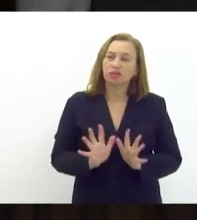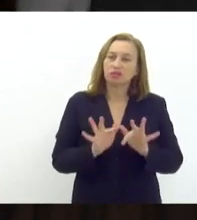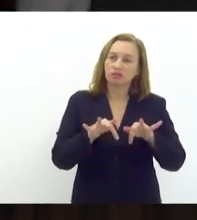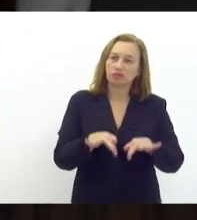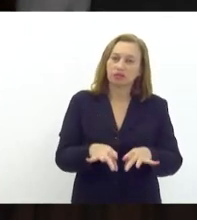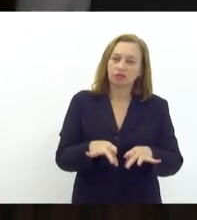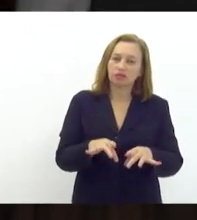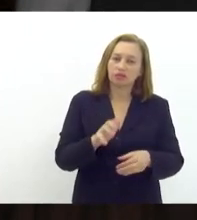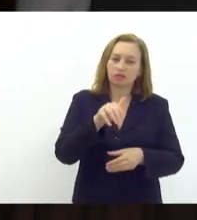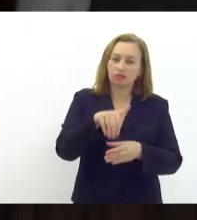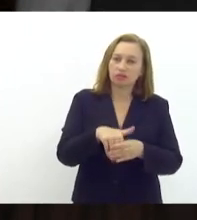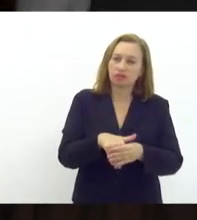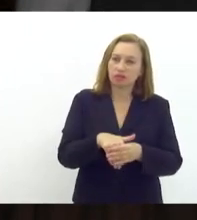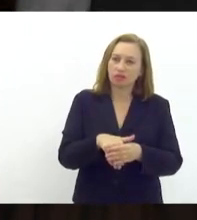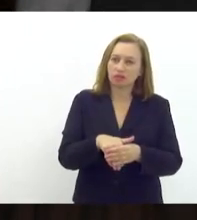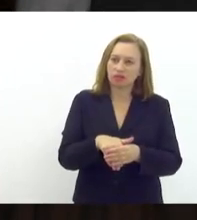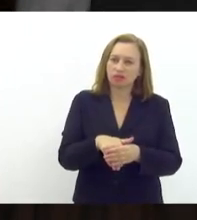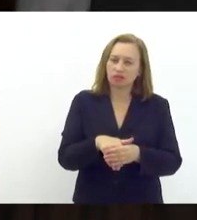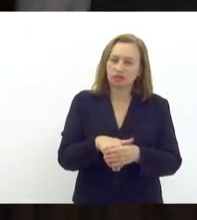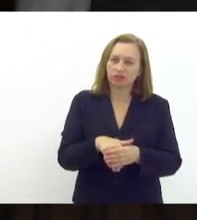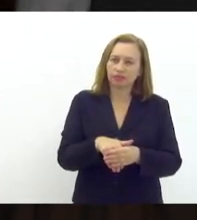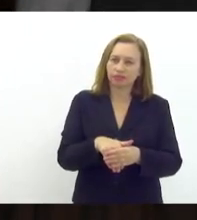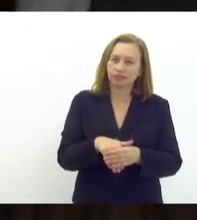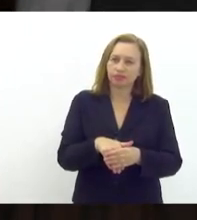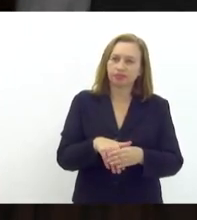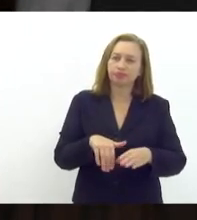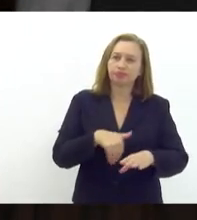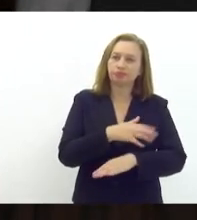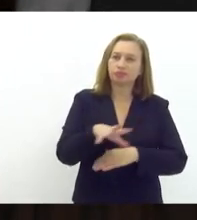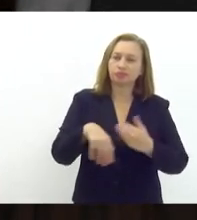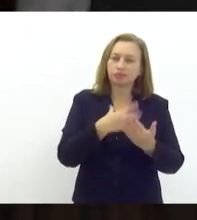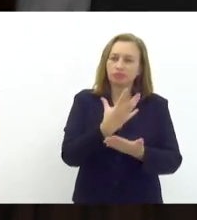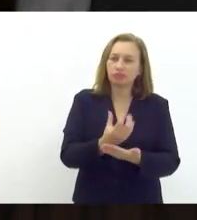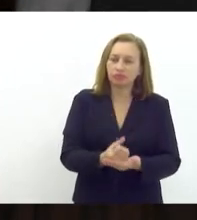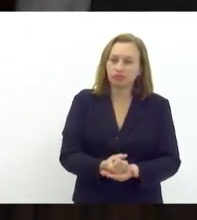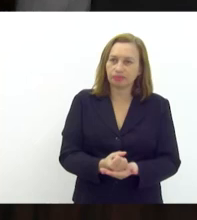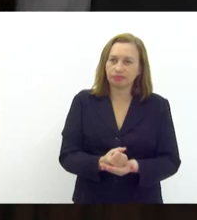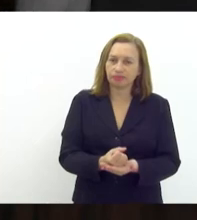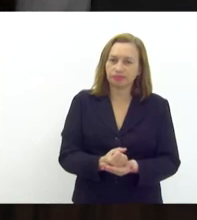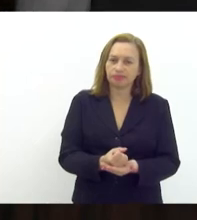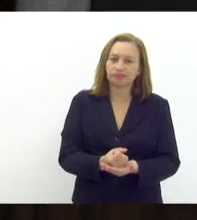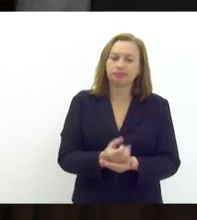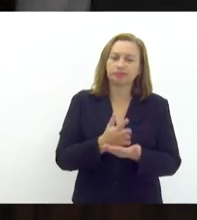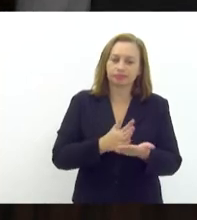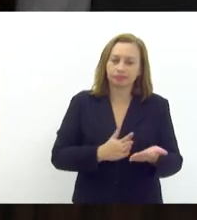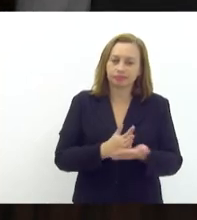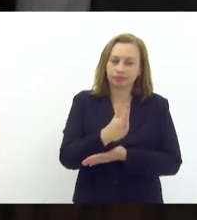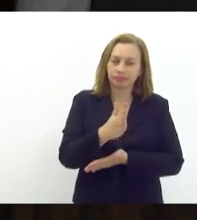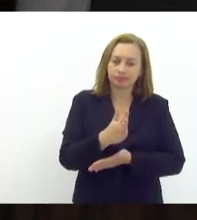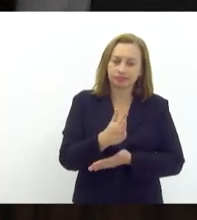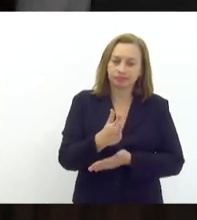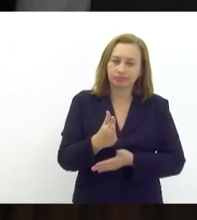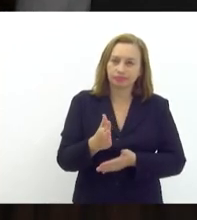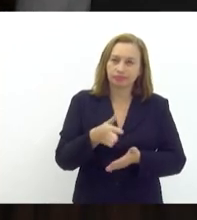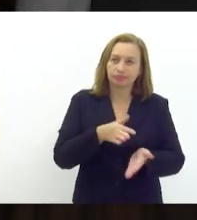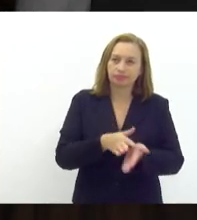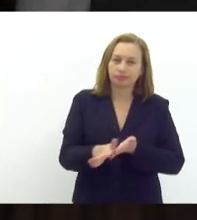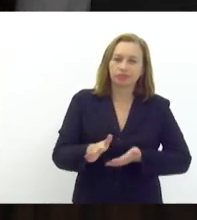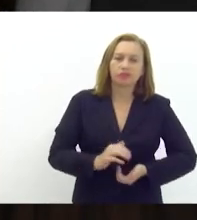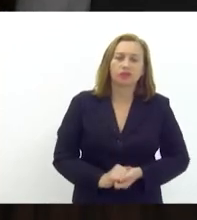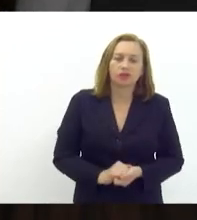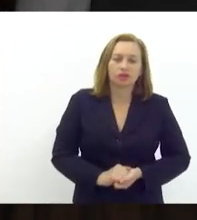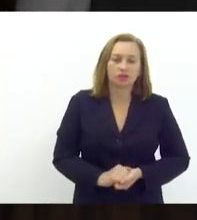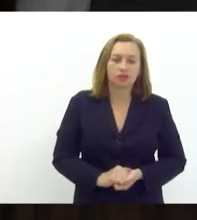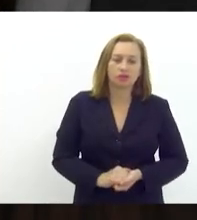Queira discutir encerrado a discussão em votação senhores que a própria Manias Como estão aprovado vai autógrafo